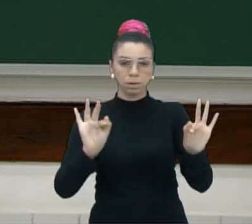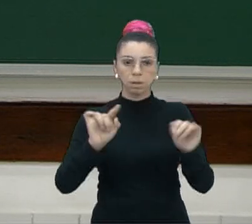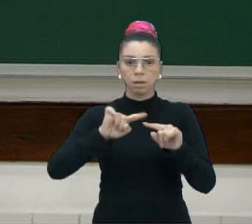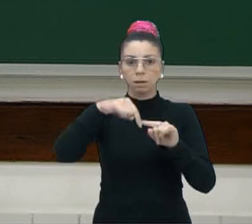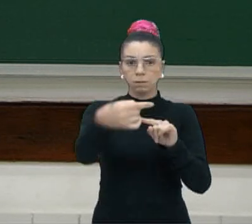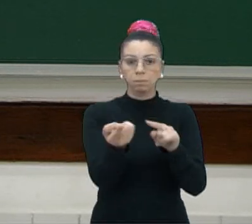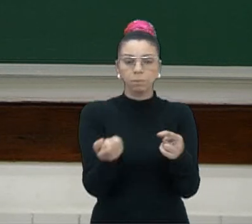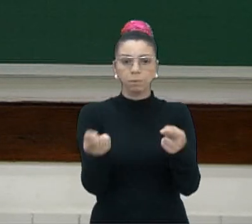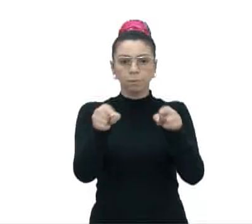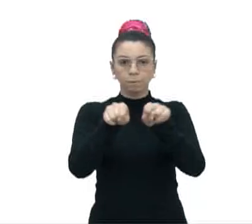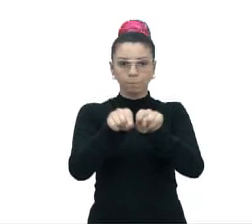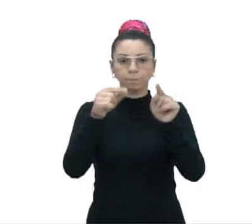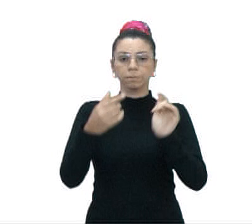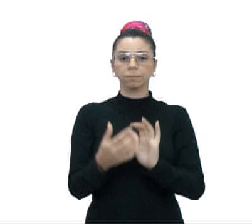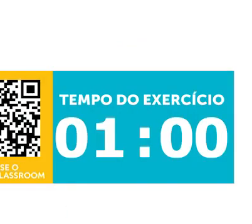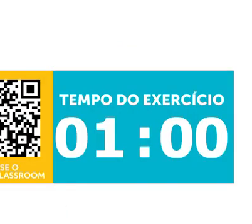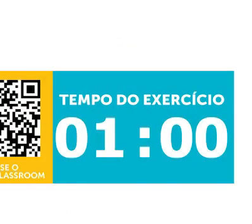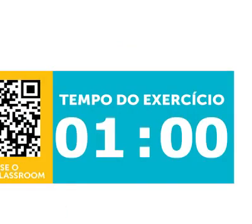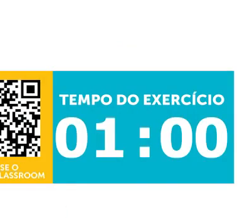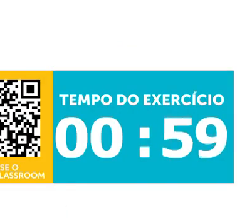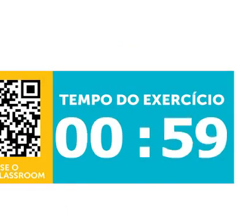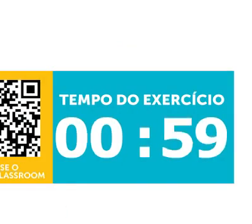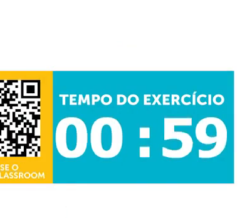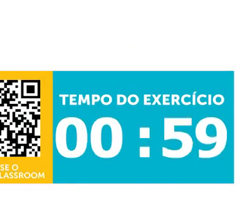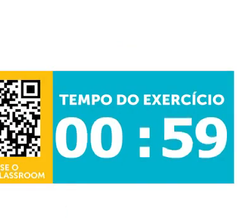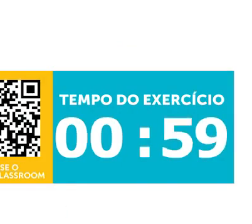volto para a gente continuar.